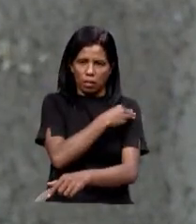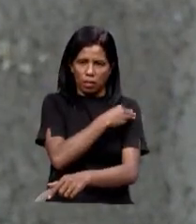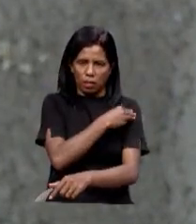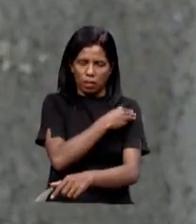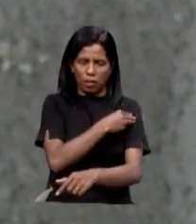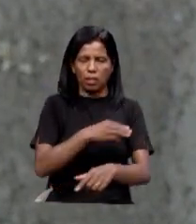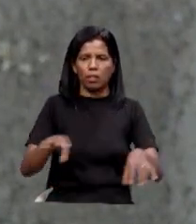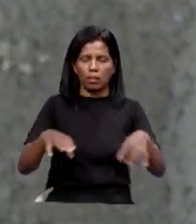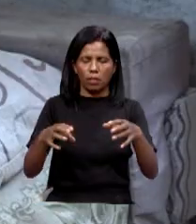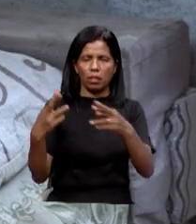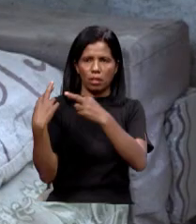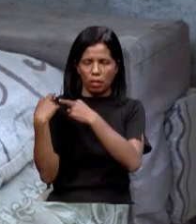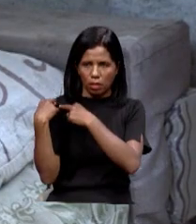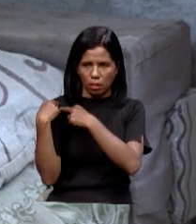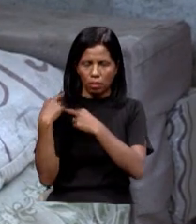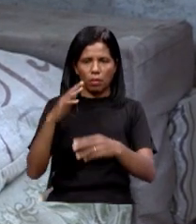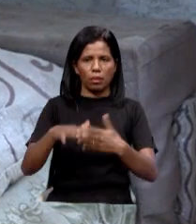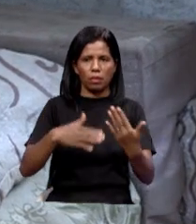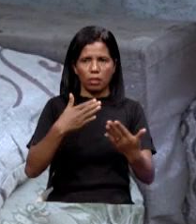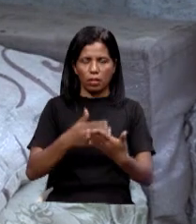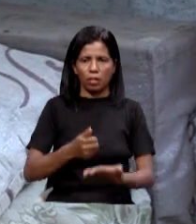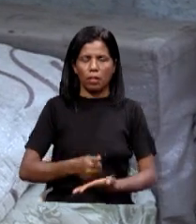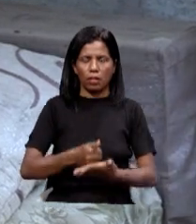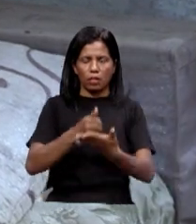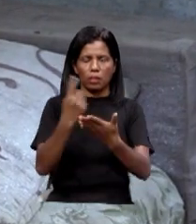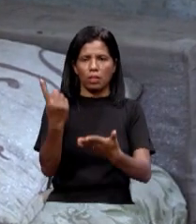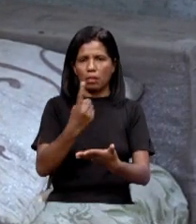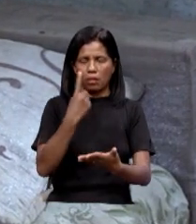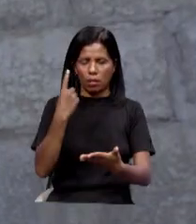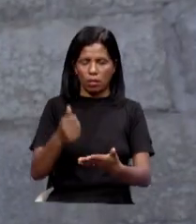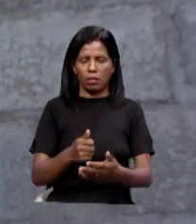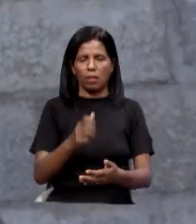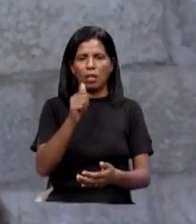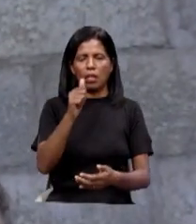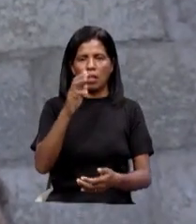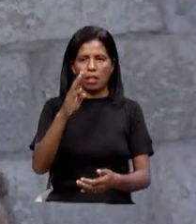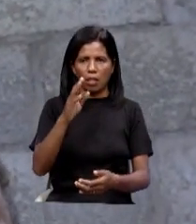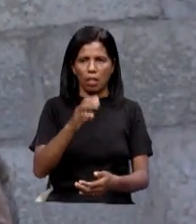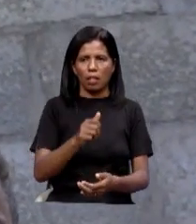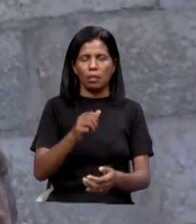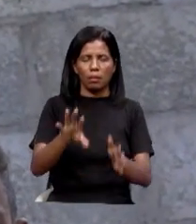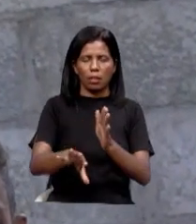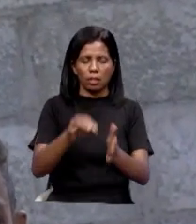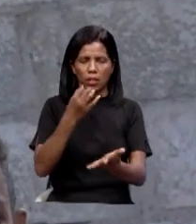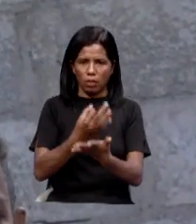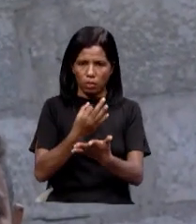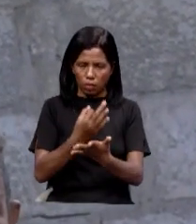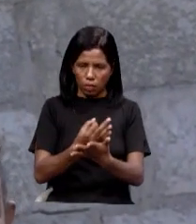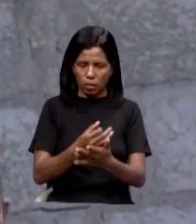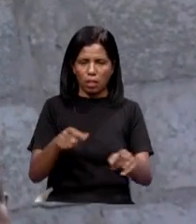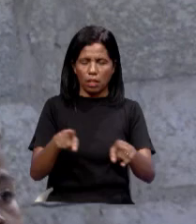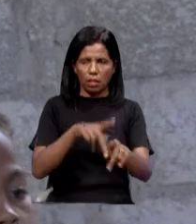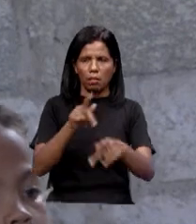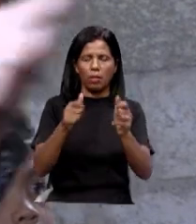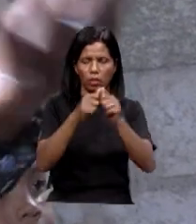papel, responsabiliza Tomac se acompanha na Fatin, Aman Alberto, ou de Beleheta subsídio no dar EMA